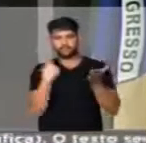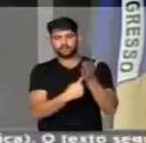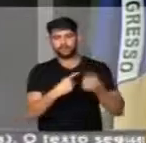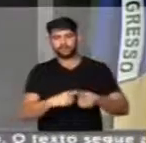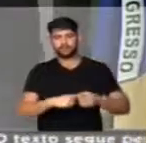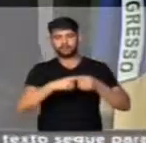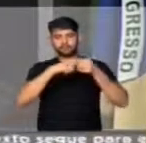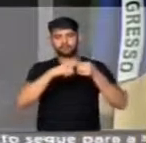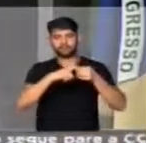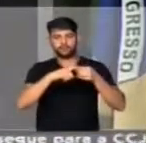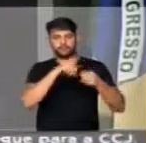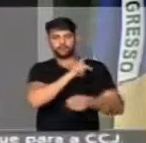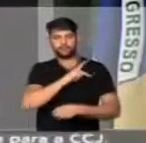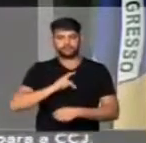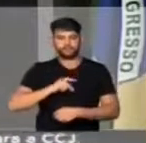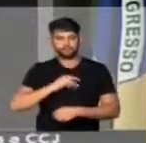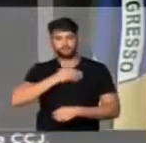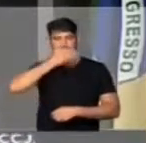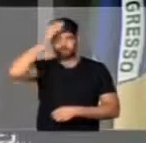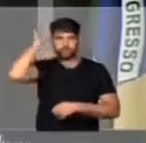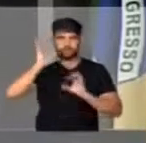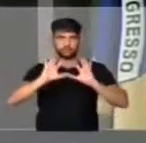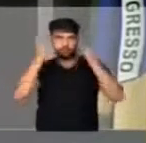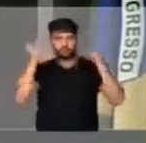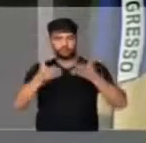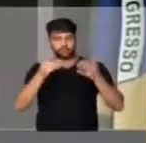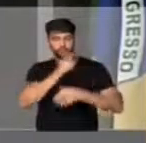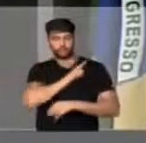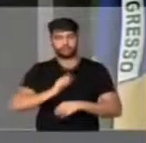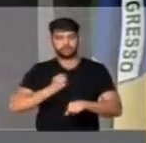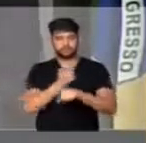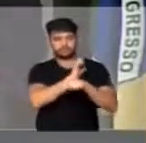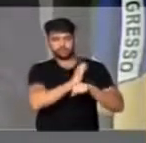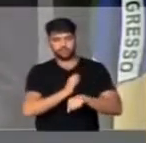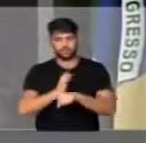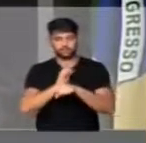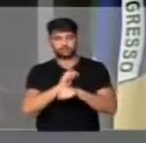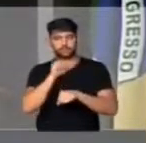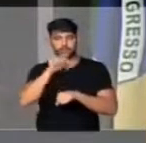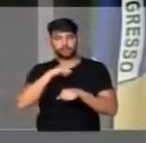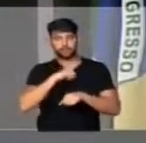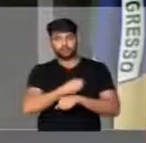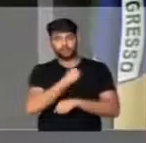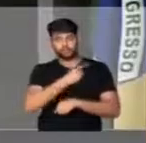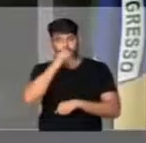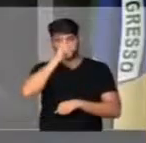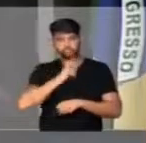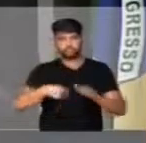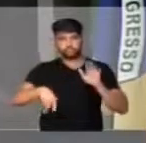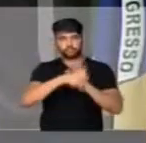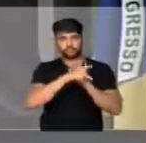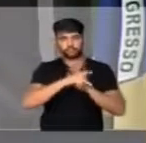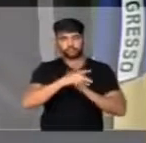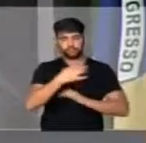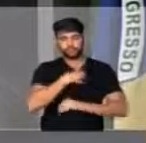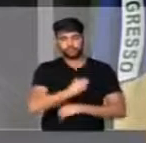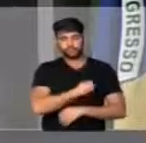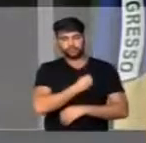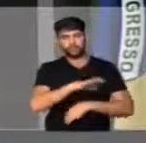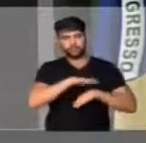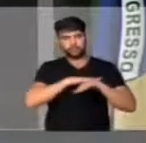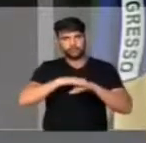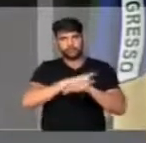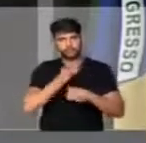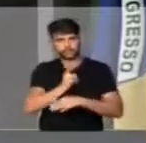acordo que o presidente Michel Temer celebrou hoje com os governadores dos estados, naquilo que é característica do atual governo, do